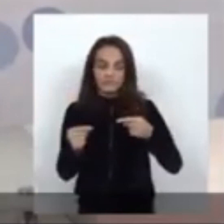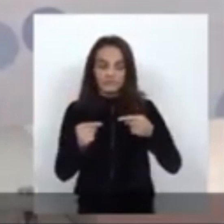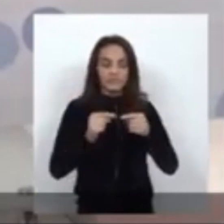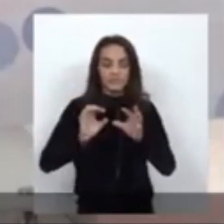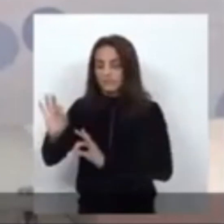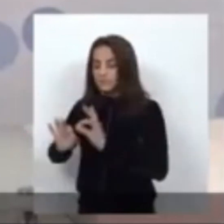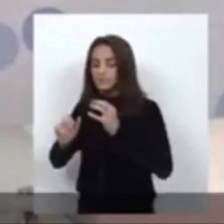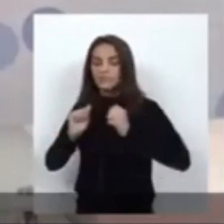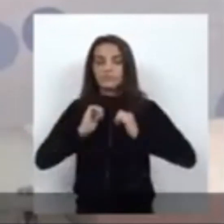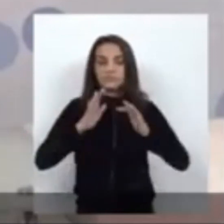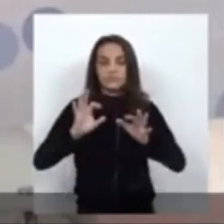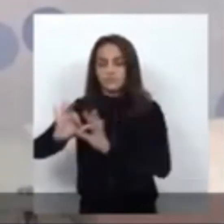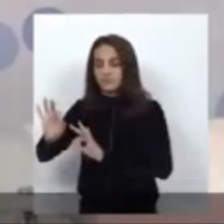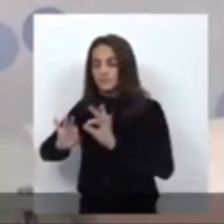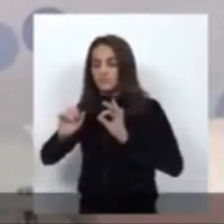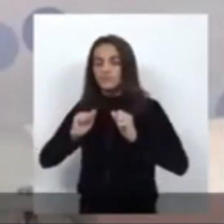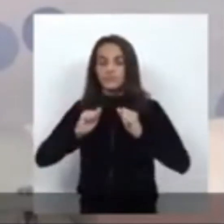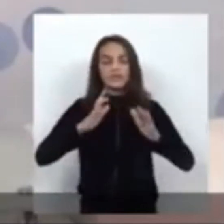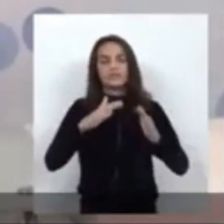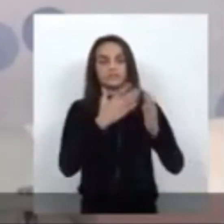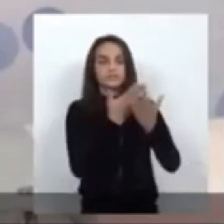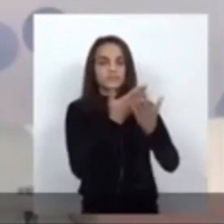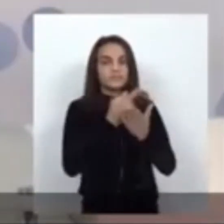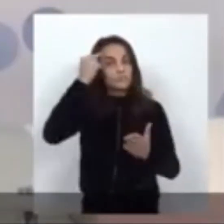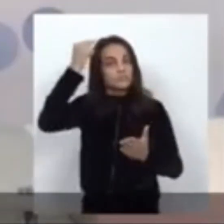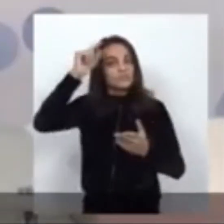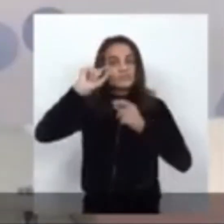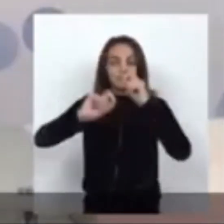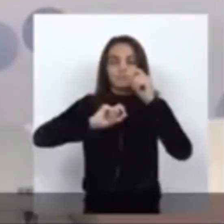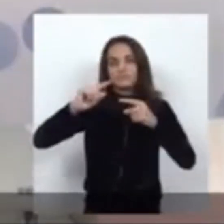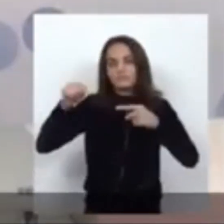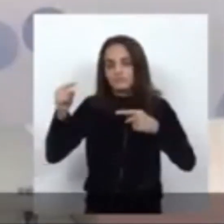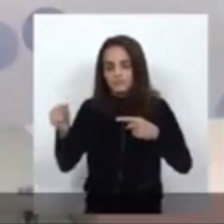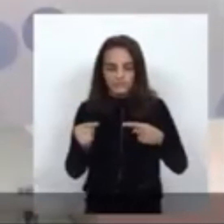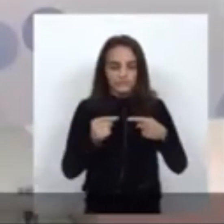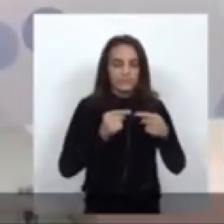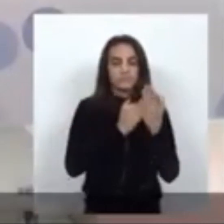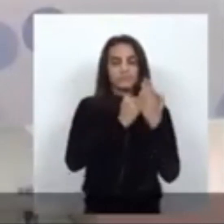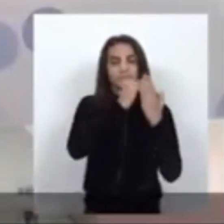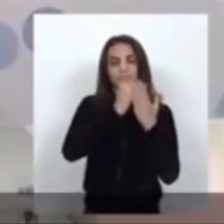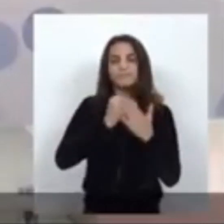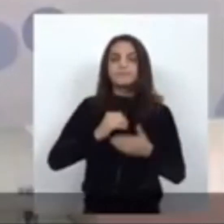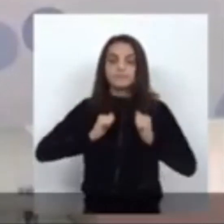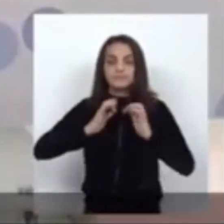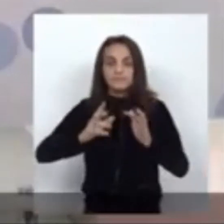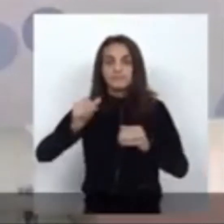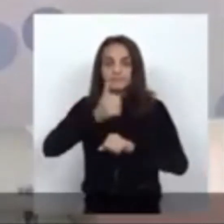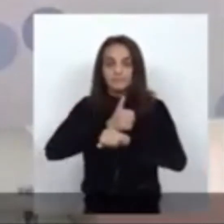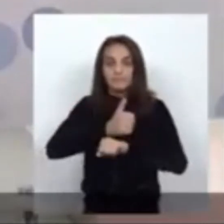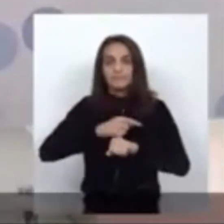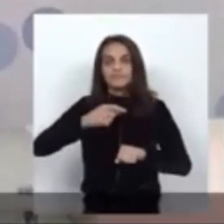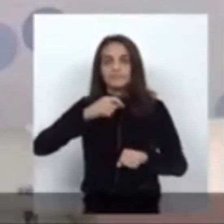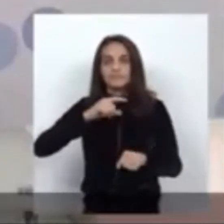programa de ação e no plano de ação da escola, pensando, logicamente, que o objetivo máximo da atuação dos profissionais